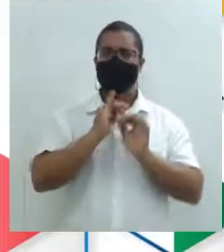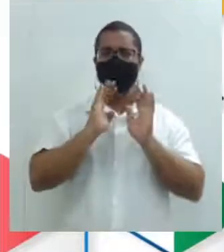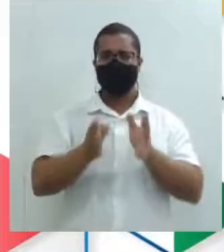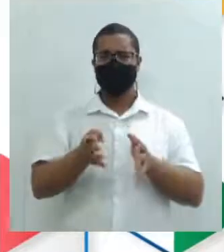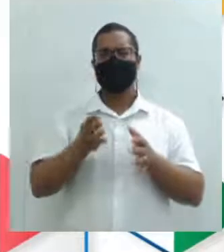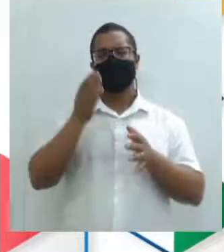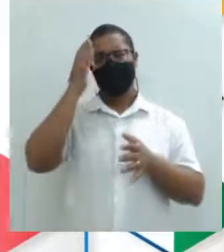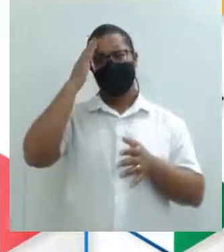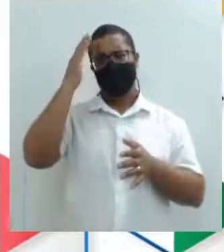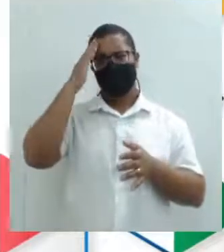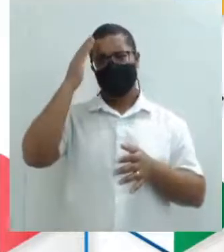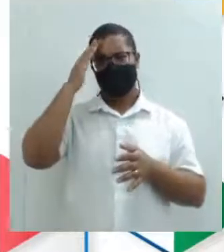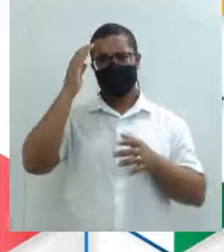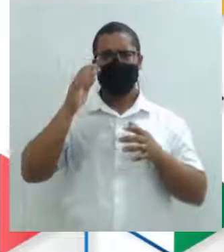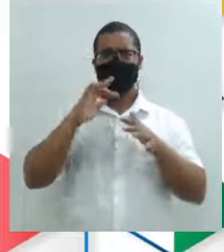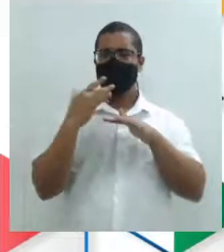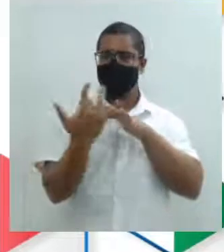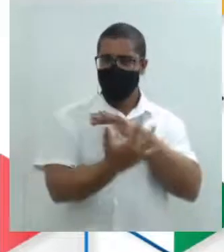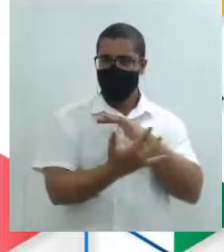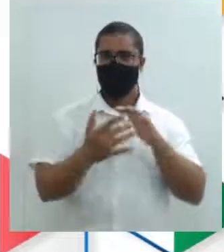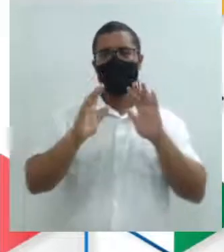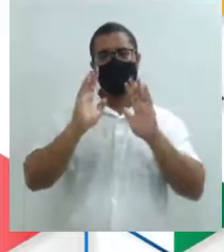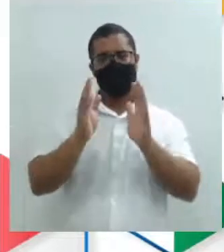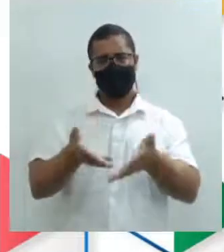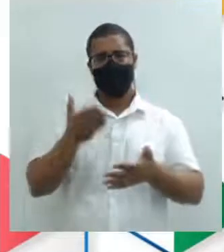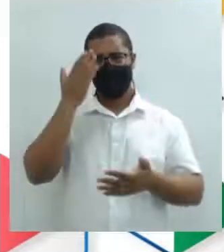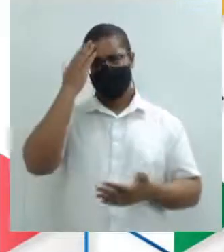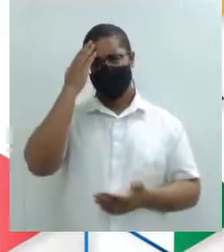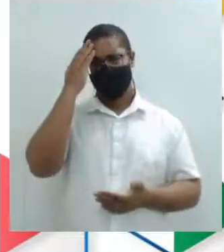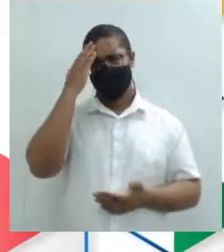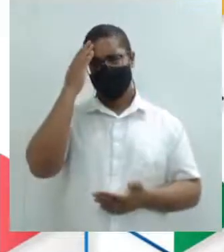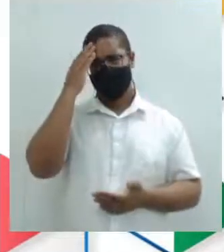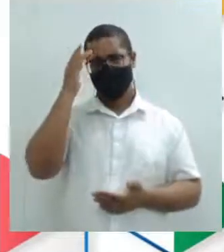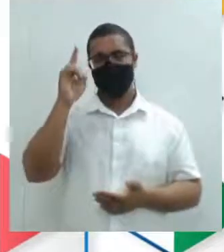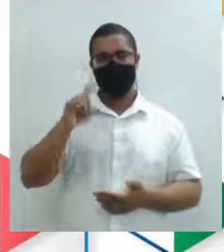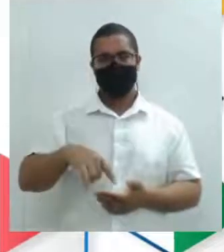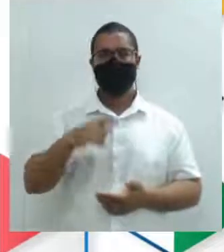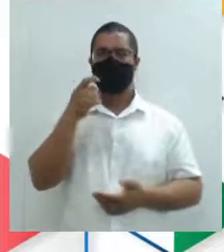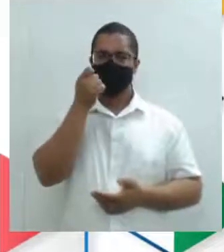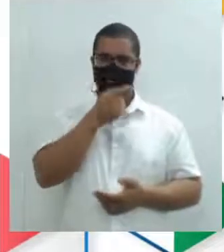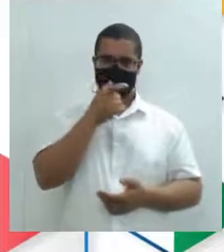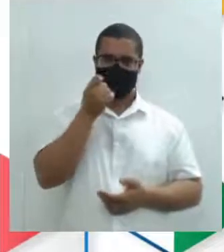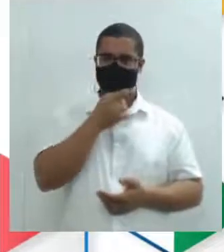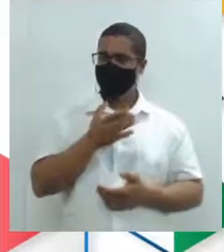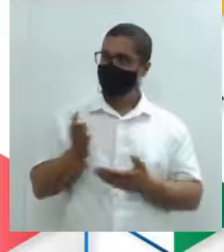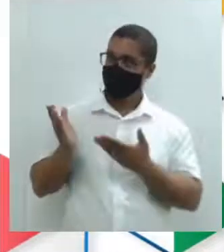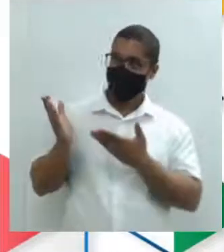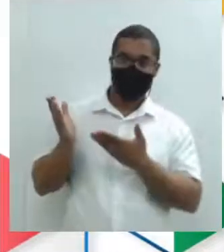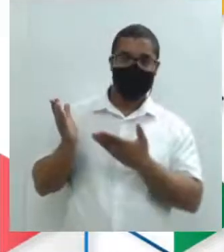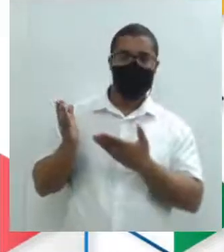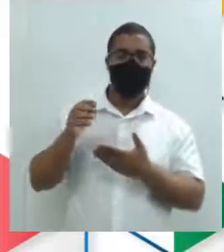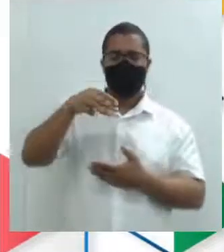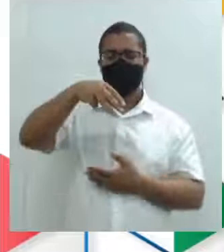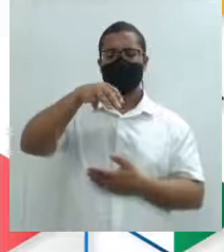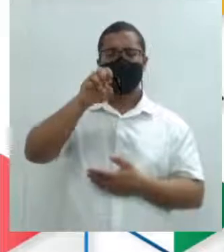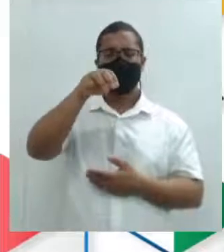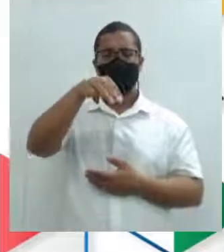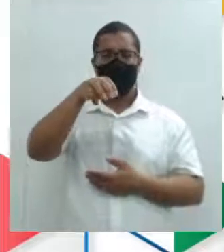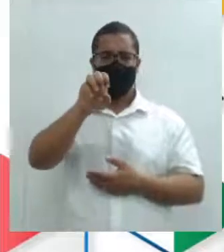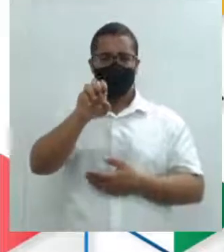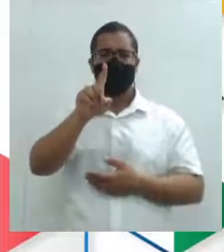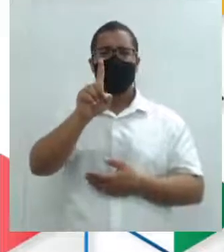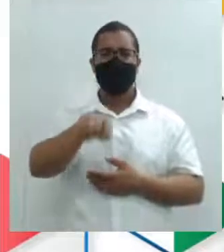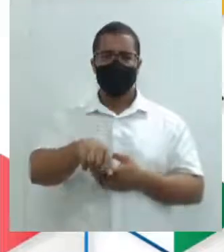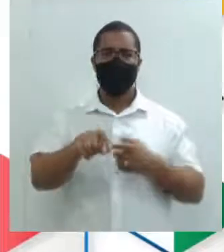devem ter visto nas redes sociais. É uma produção de um meme, certo? O meme é um gênero da